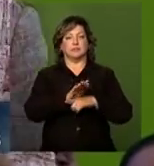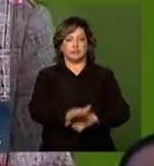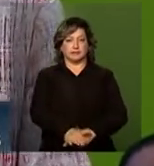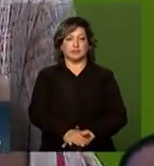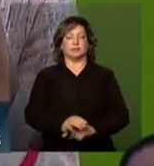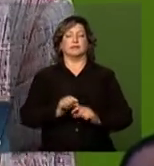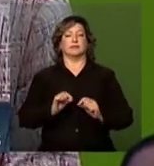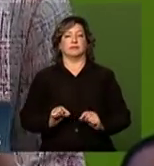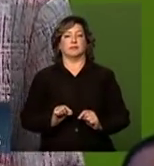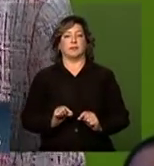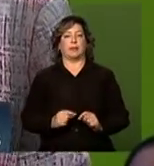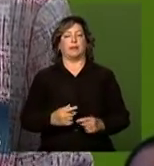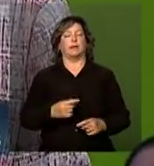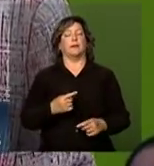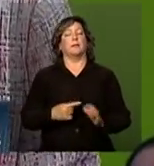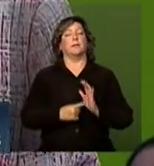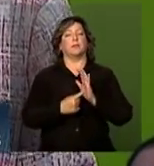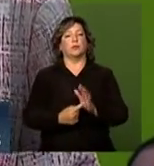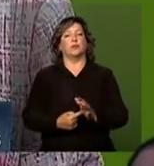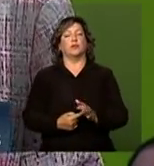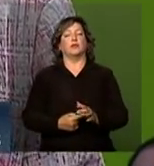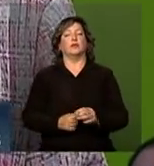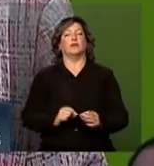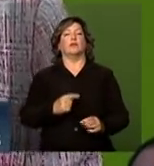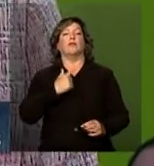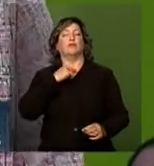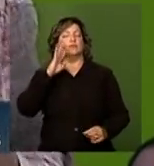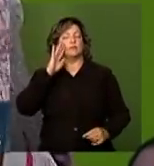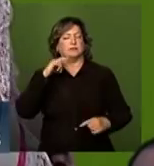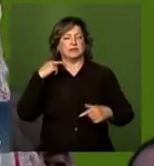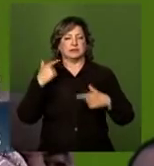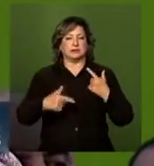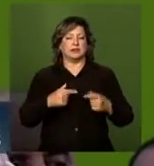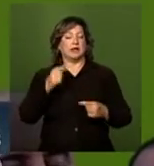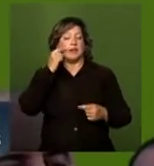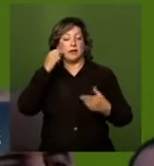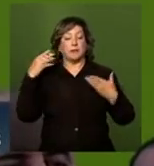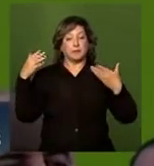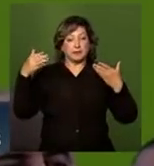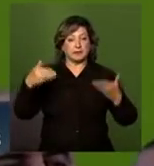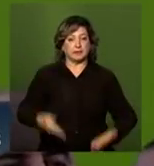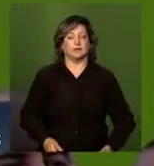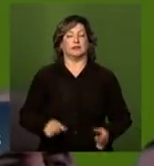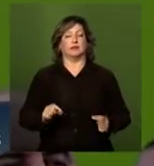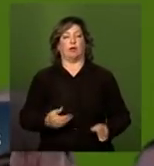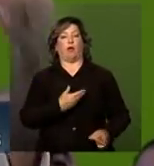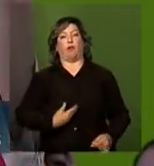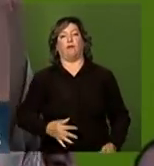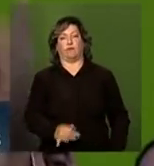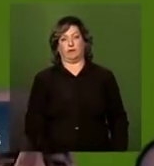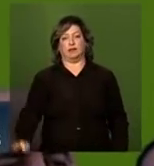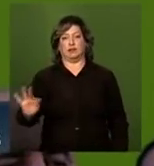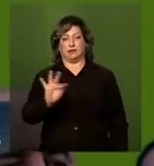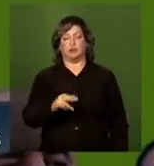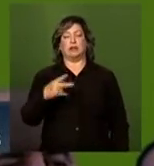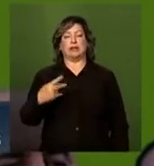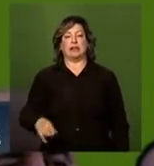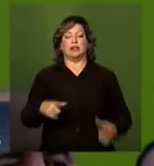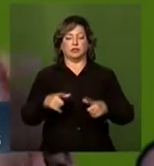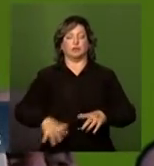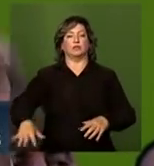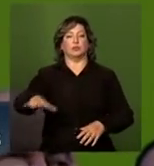demonstrando solidariedade e principalmente a presença do nosso governo federal nesta